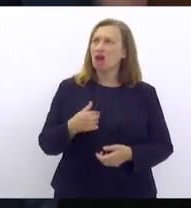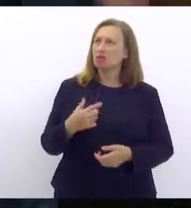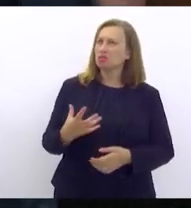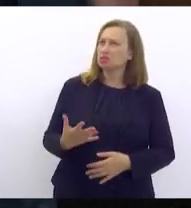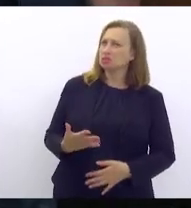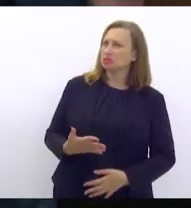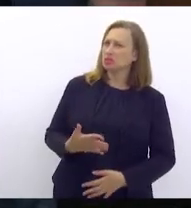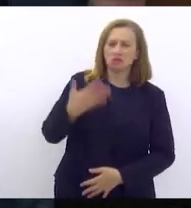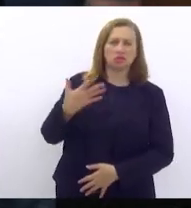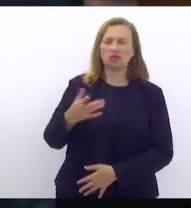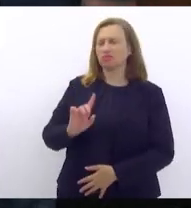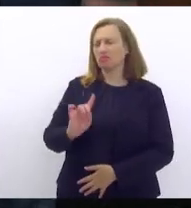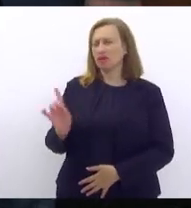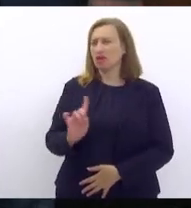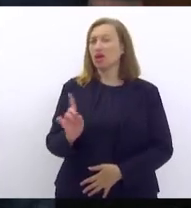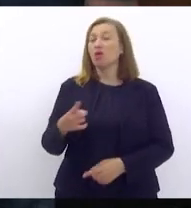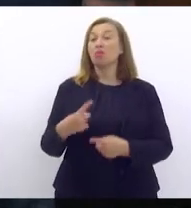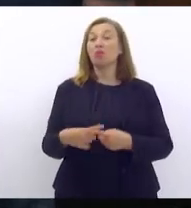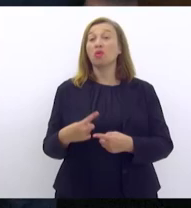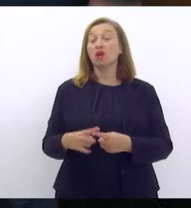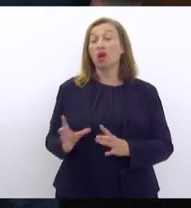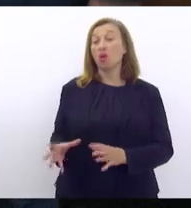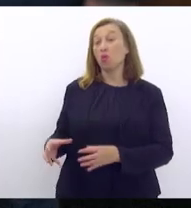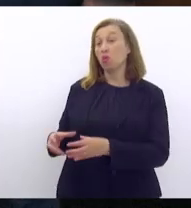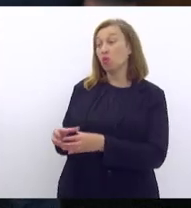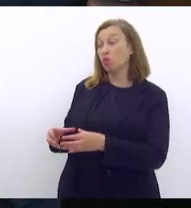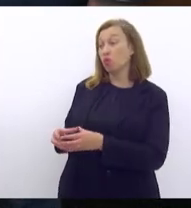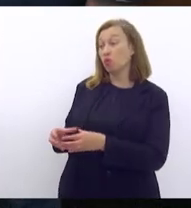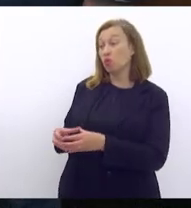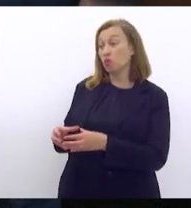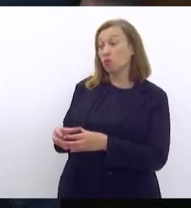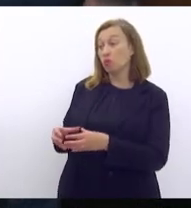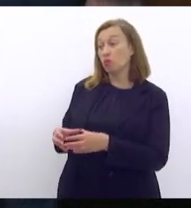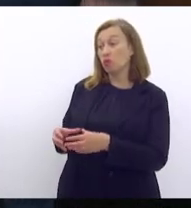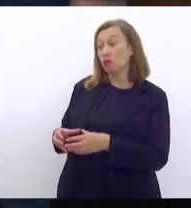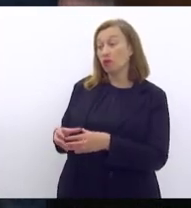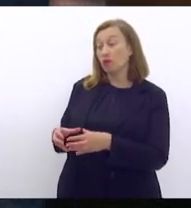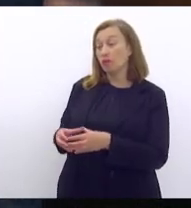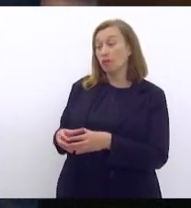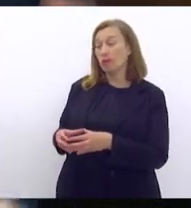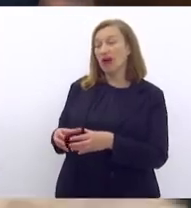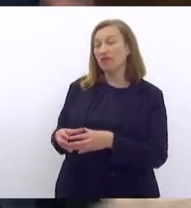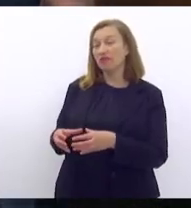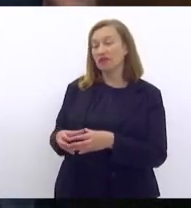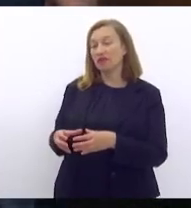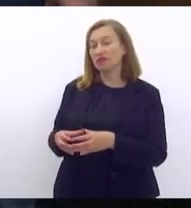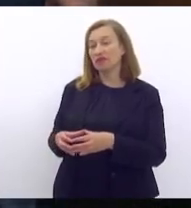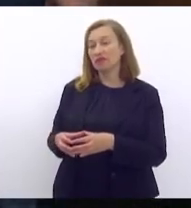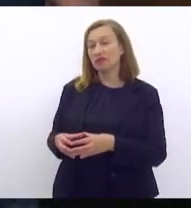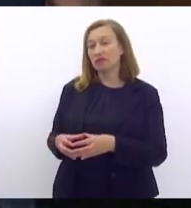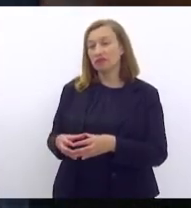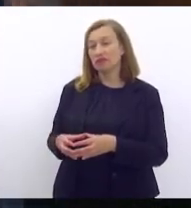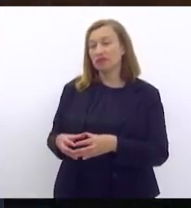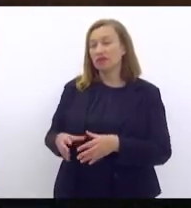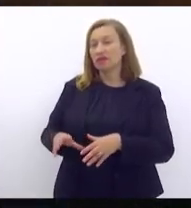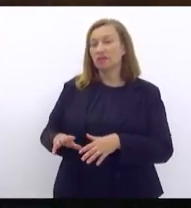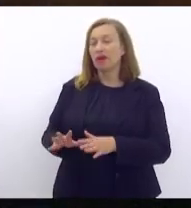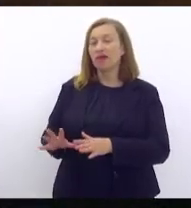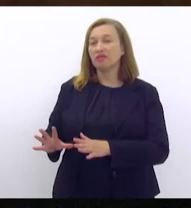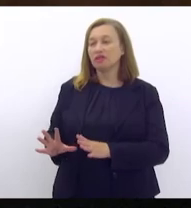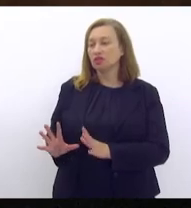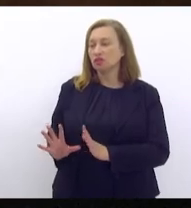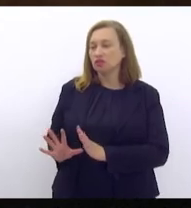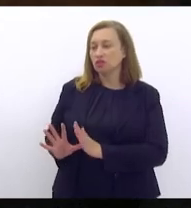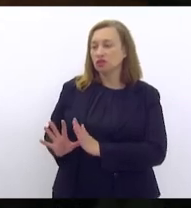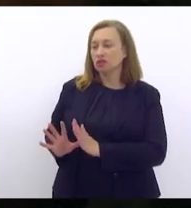surpreso, porque trata-se de uma máfia, ou melhor, de uma organização criminosa, presidente, que vem operando no Estado do Rio de Janeiro,